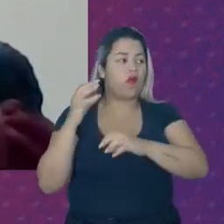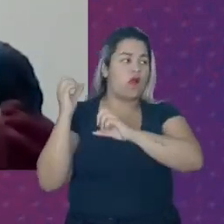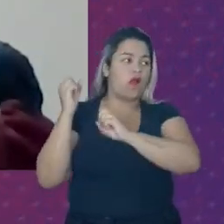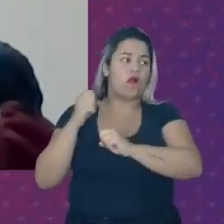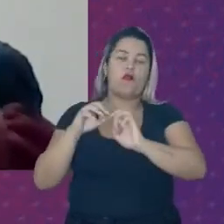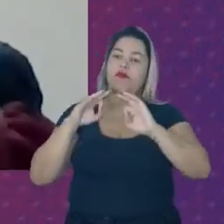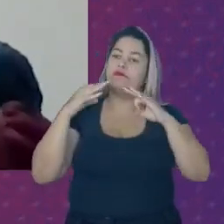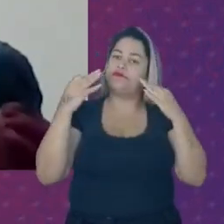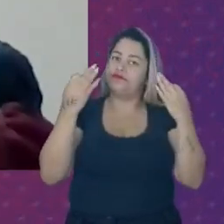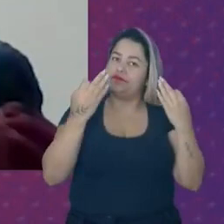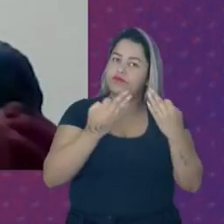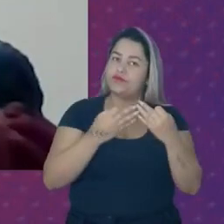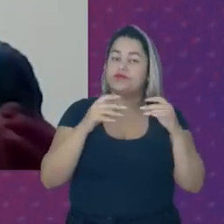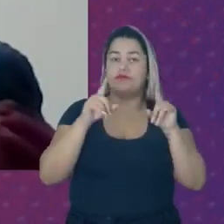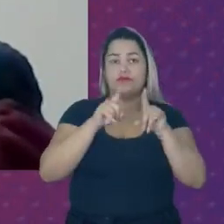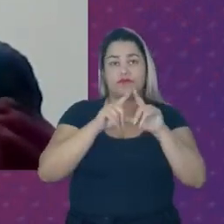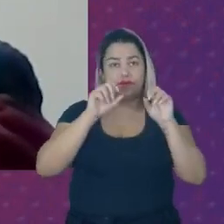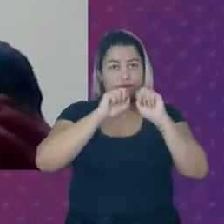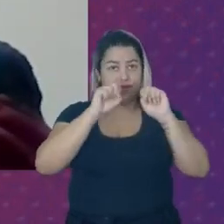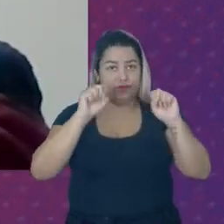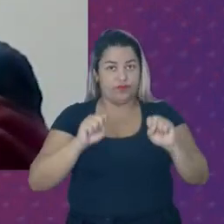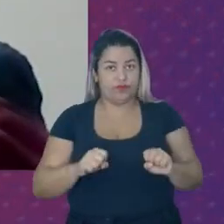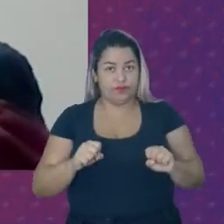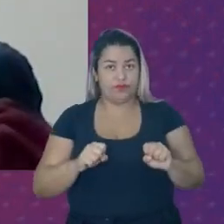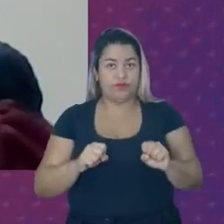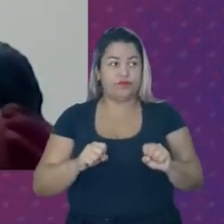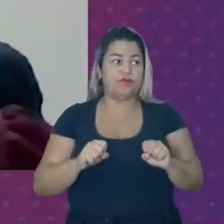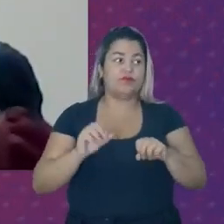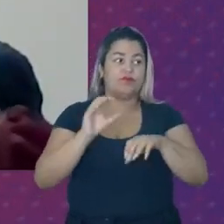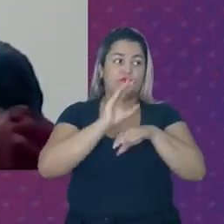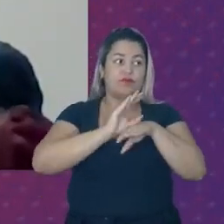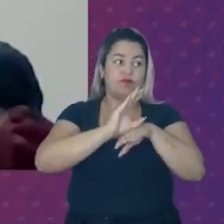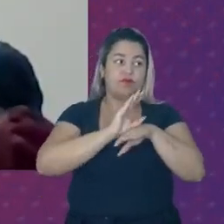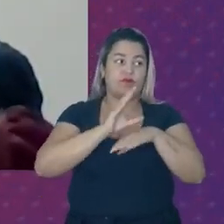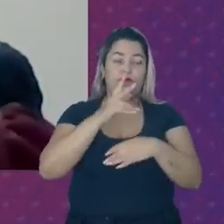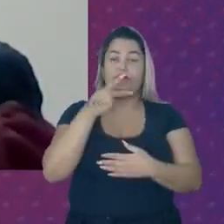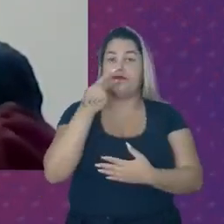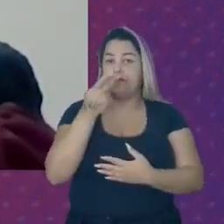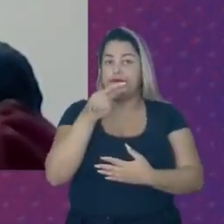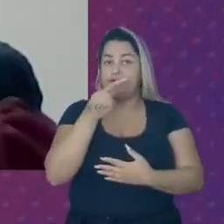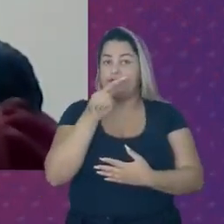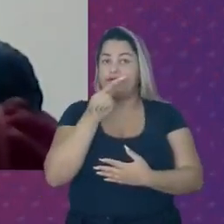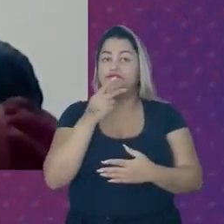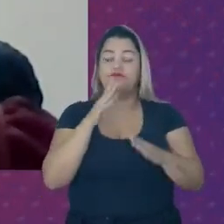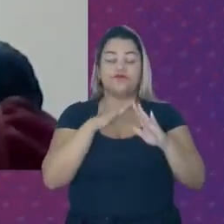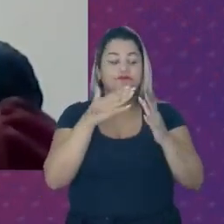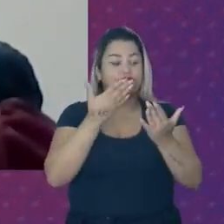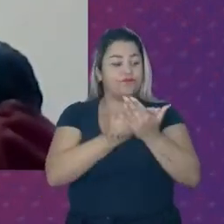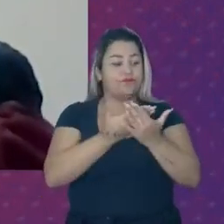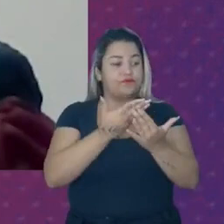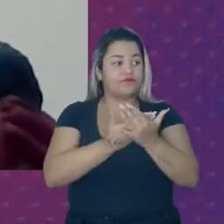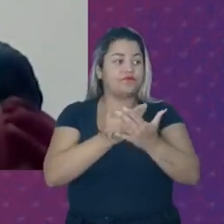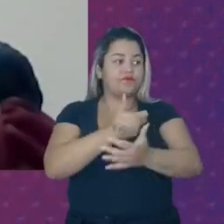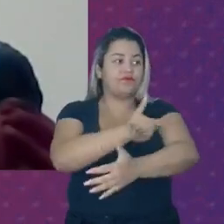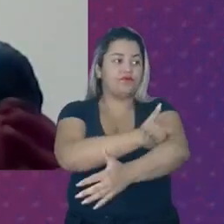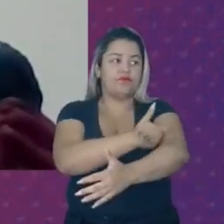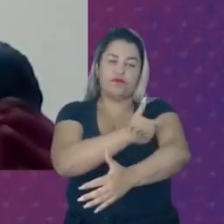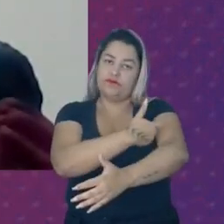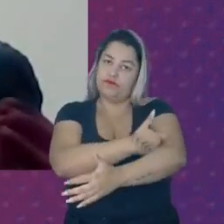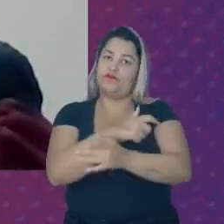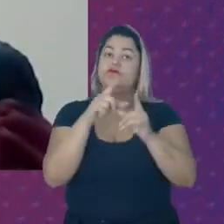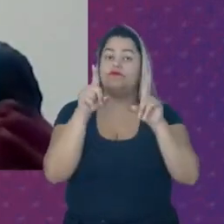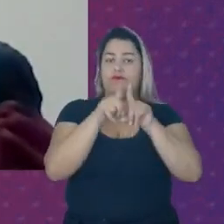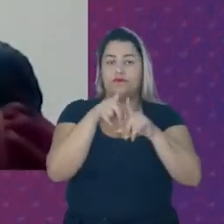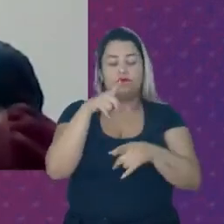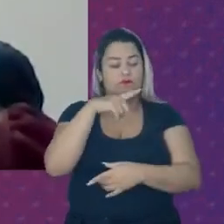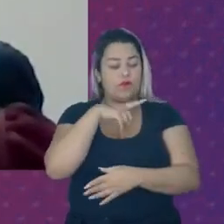a operacionalizar o sistema de condicionalidades, onde exige a frequência escolar, a vacinação, e ele também tem